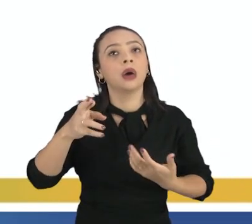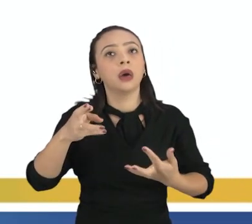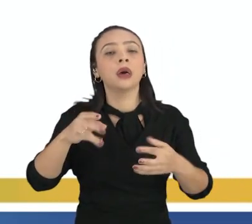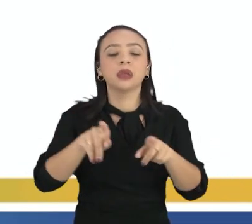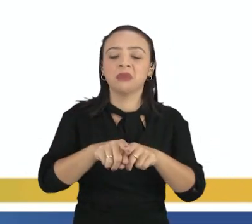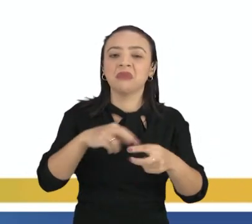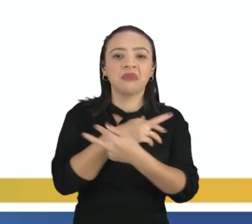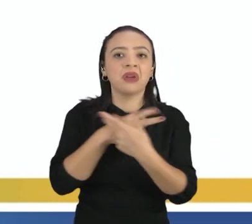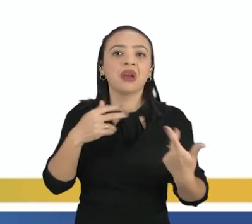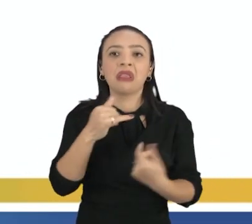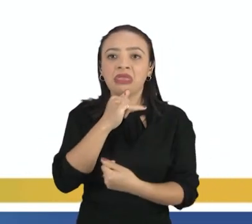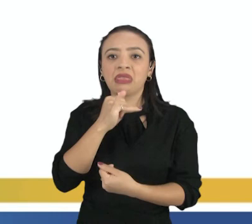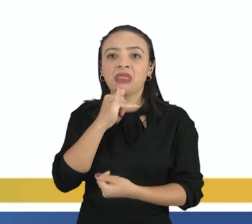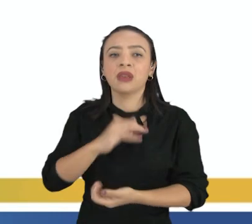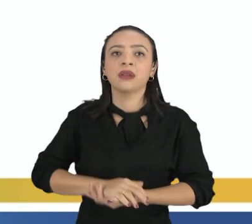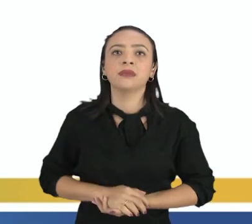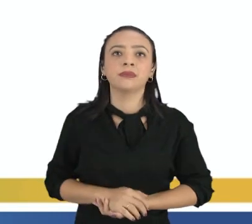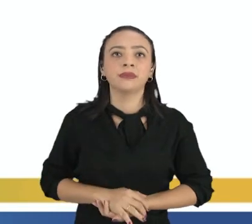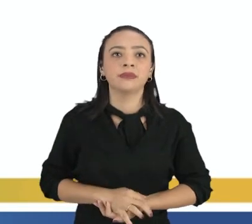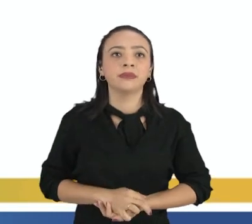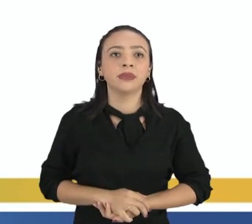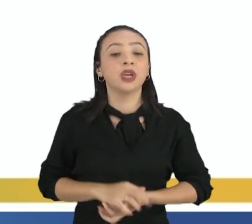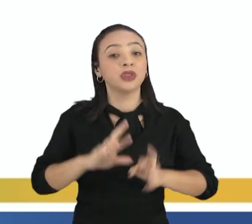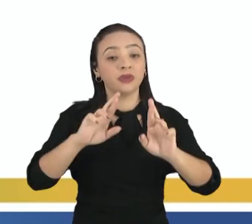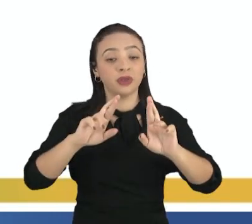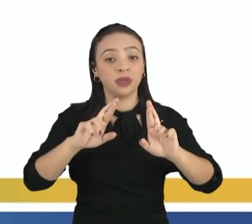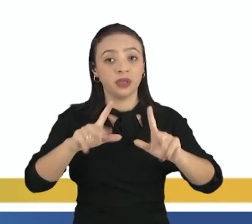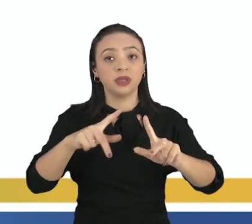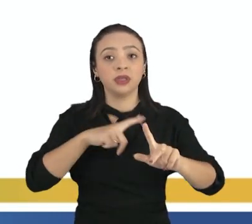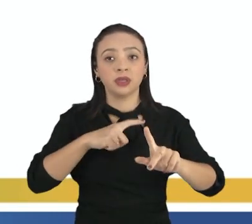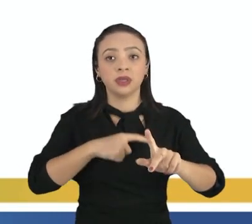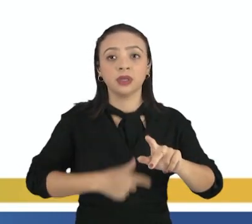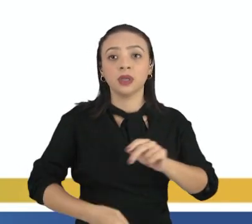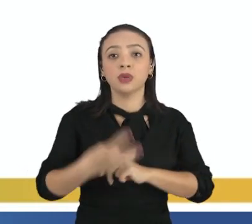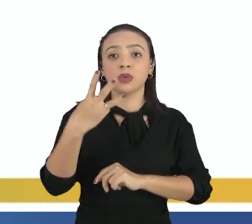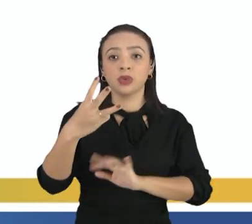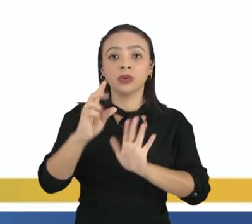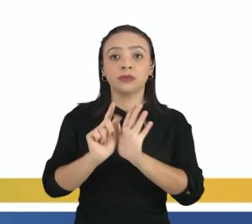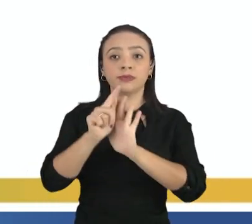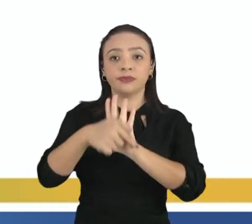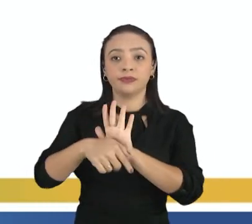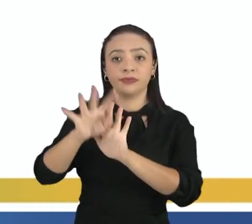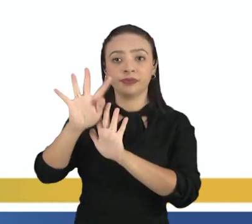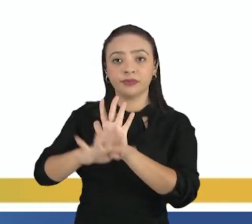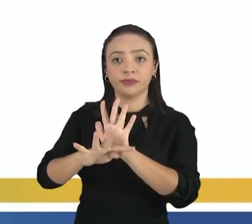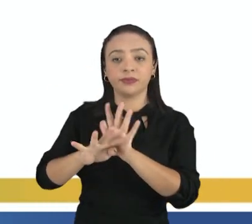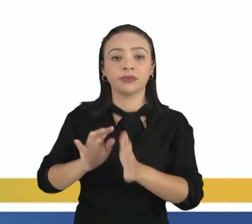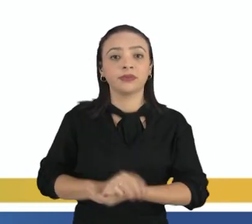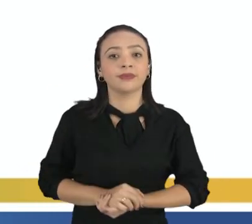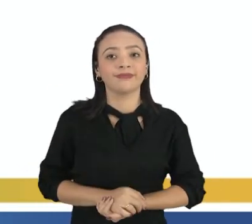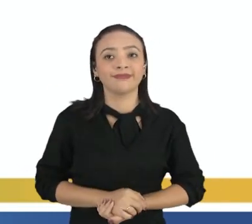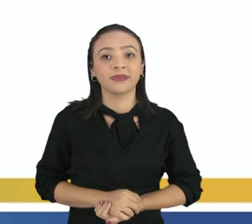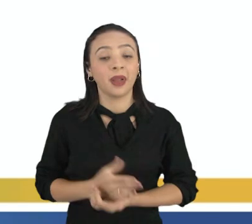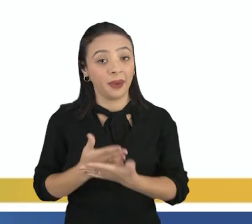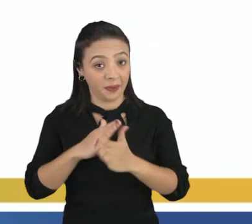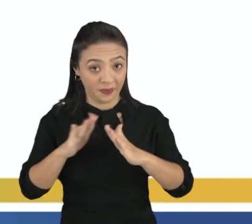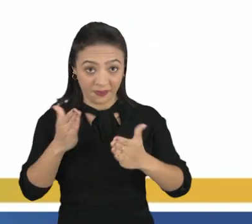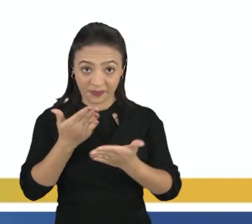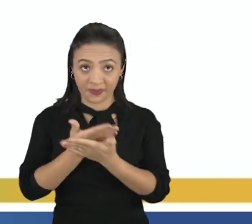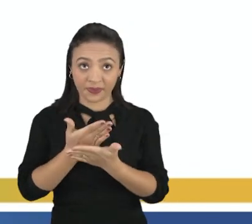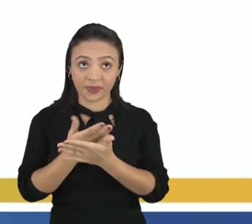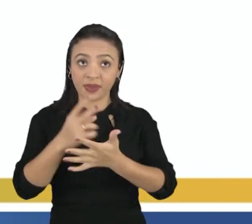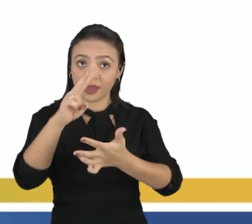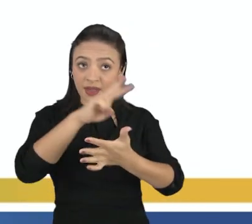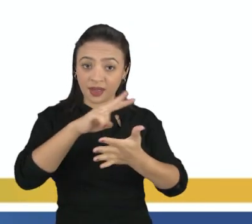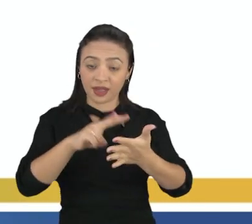e assim por diante. Tá bom, gente? Essa é a diferença desses 3 gêneros textuais. Para a gente finalizar, vamos ler